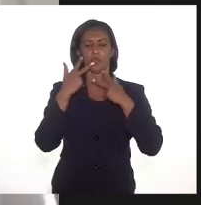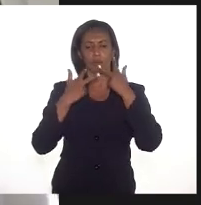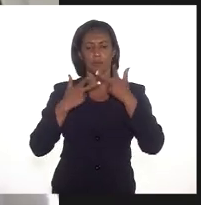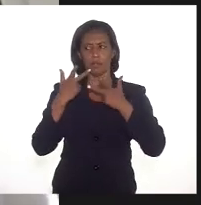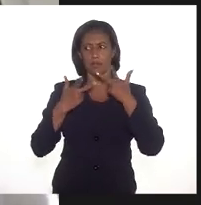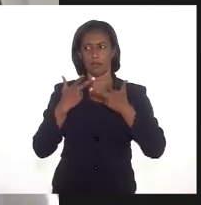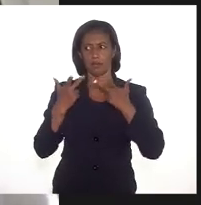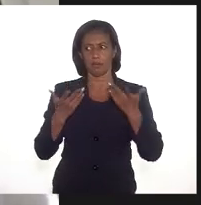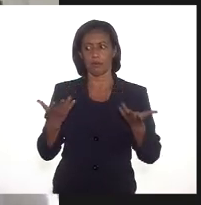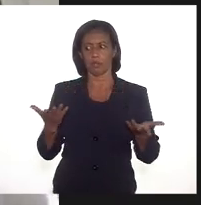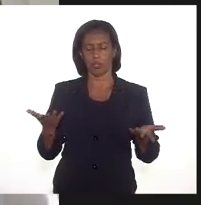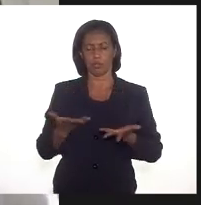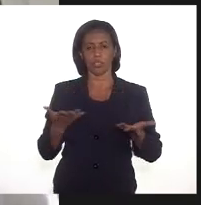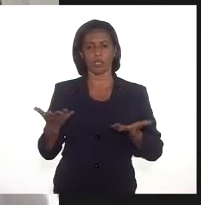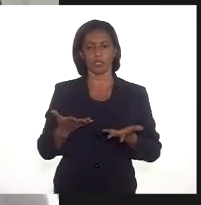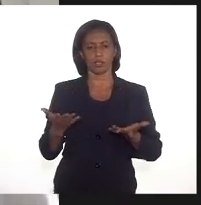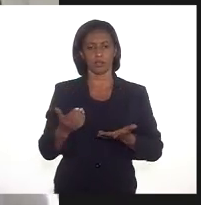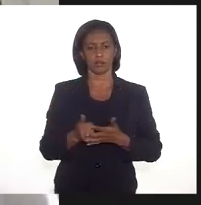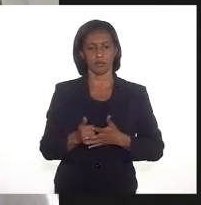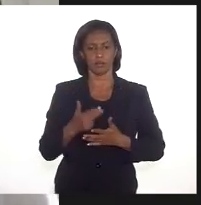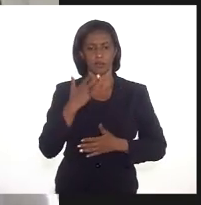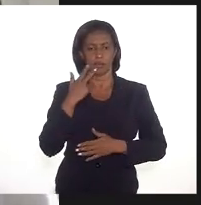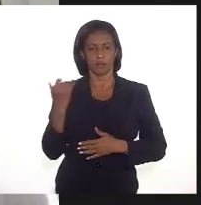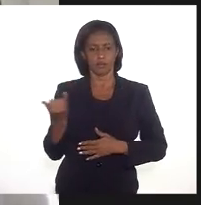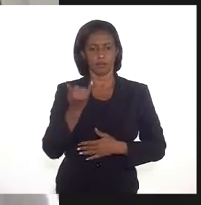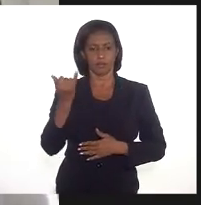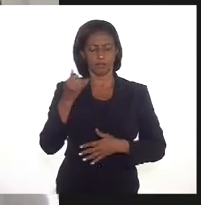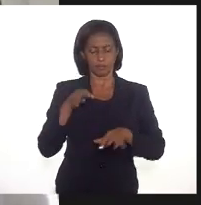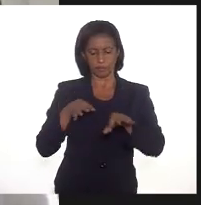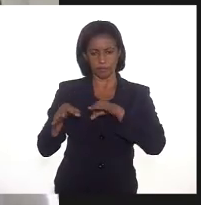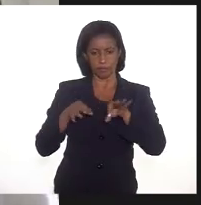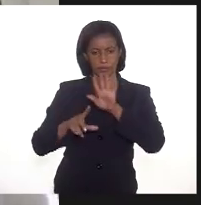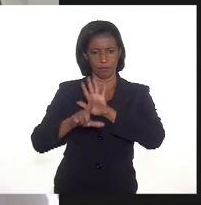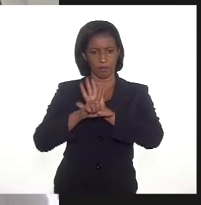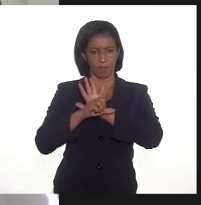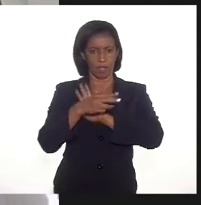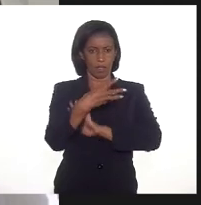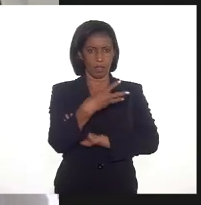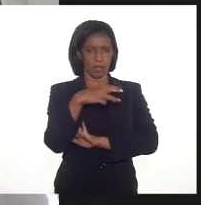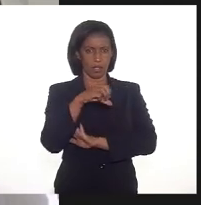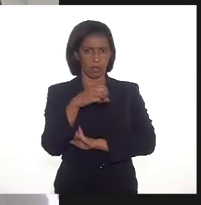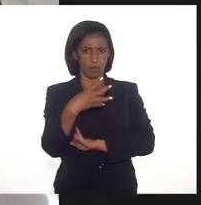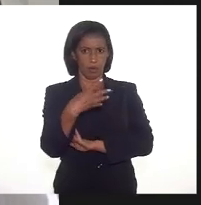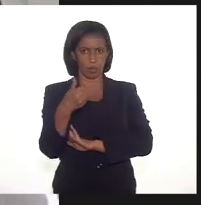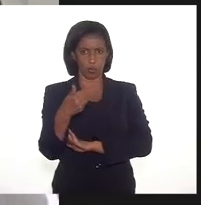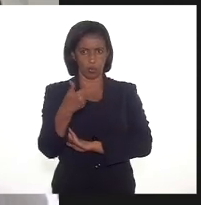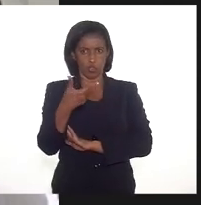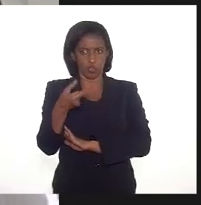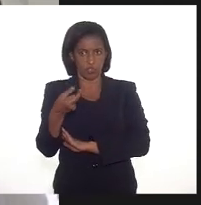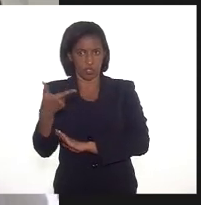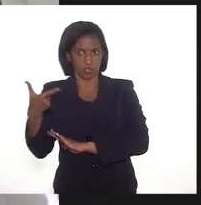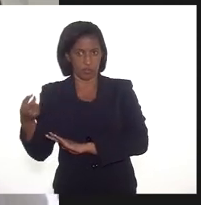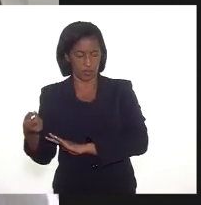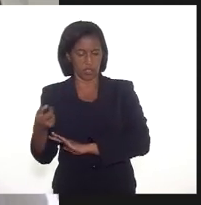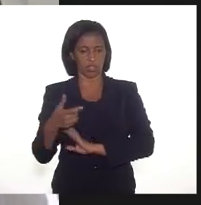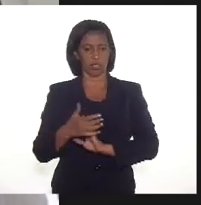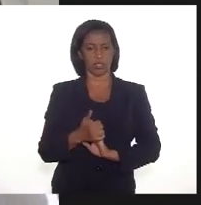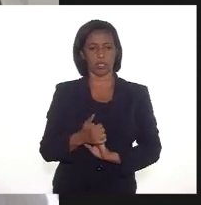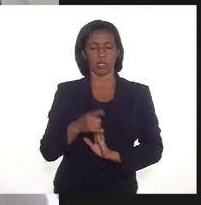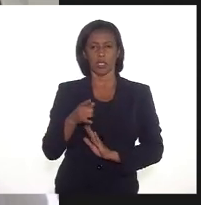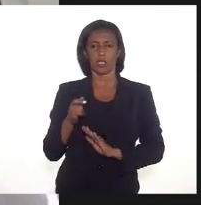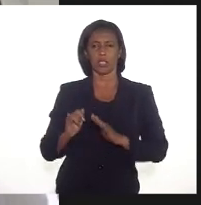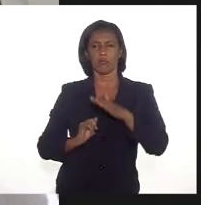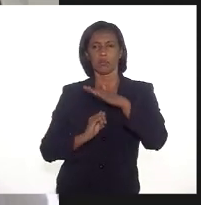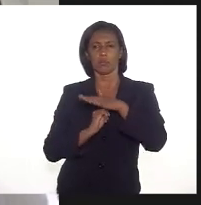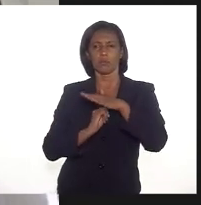é para falar da importância do projeto de lei 3941 de 2020, que instituiu